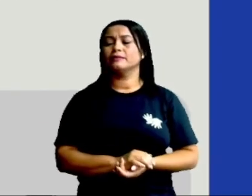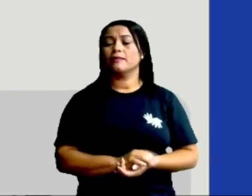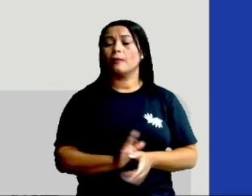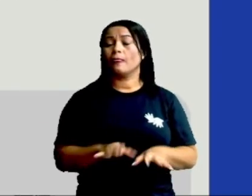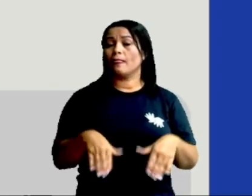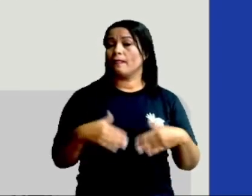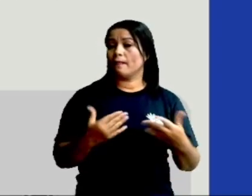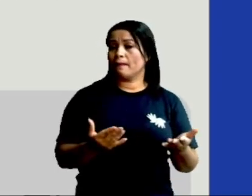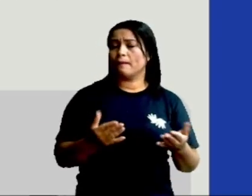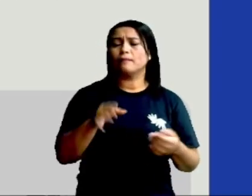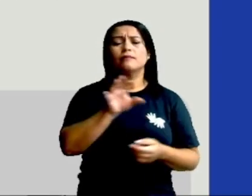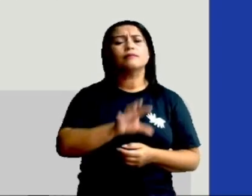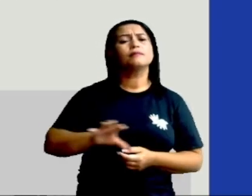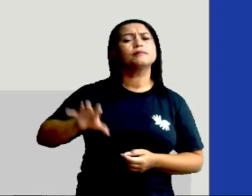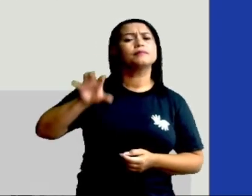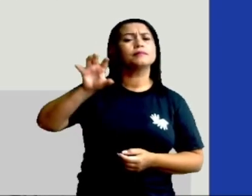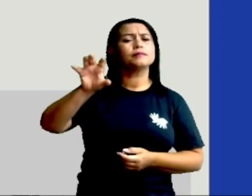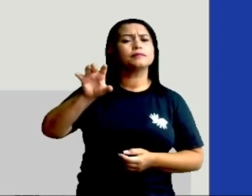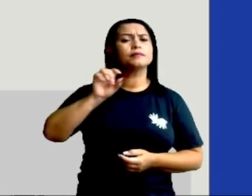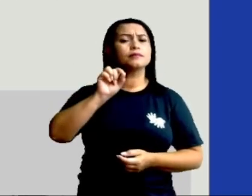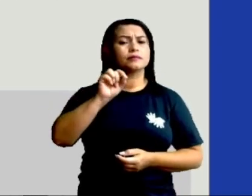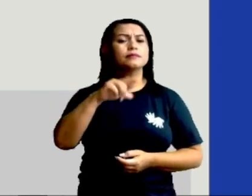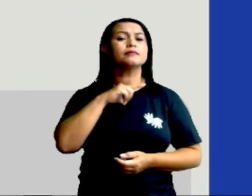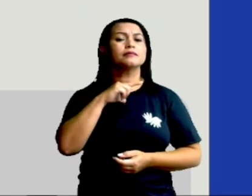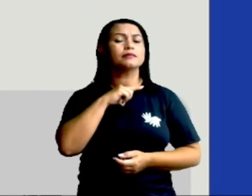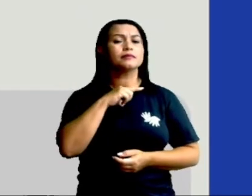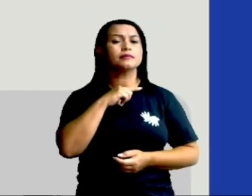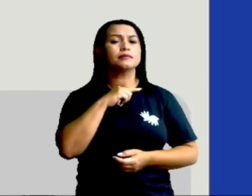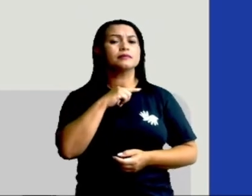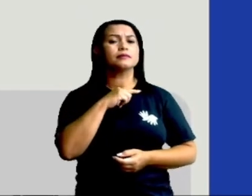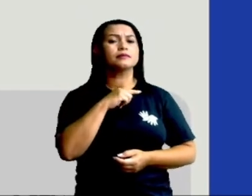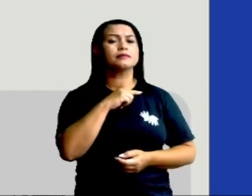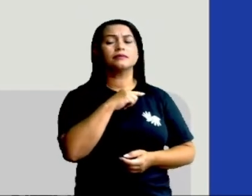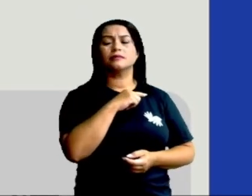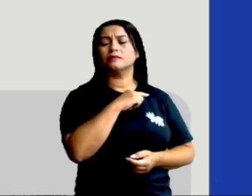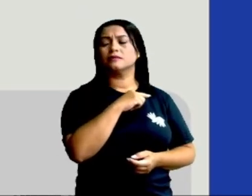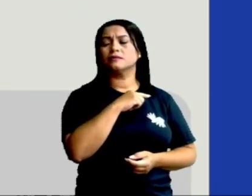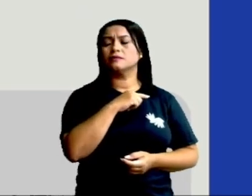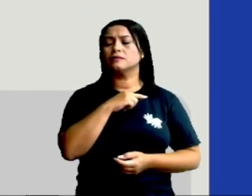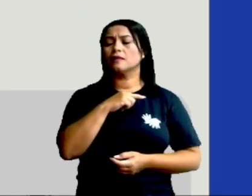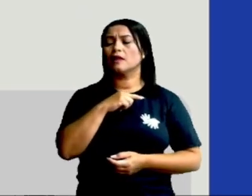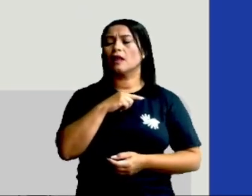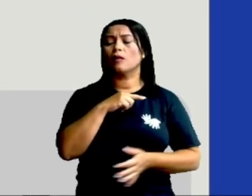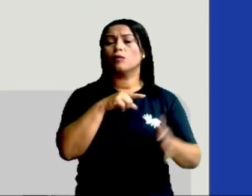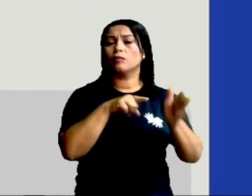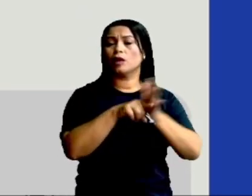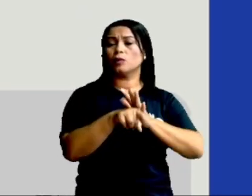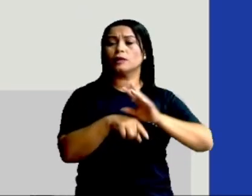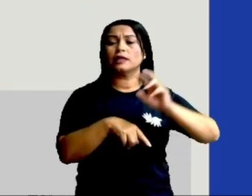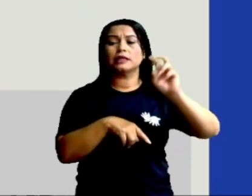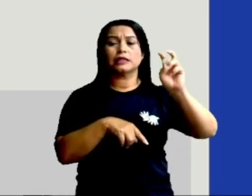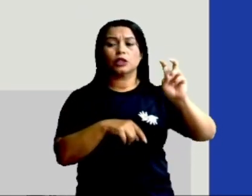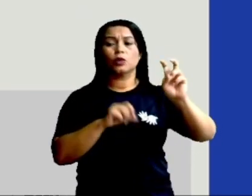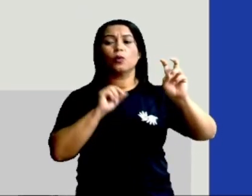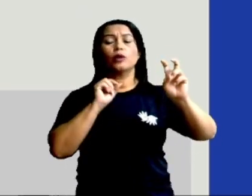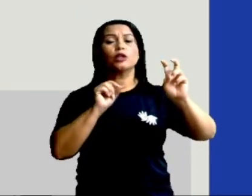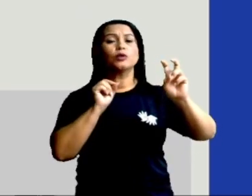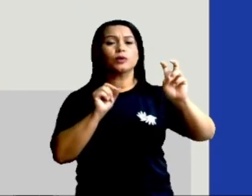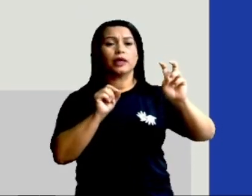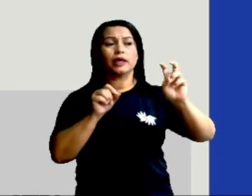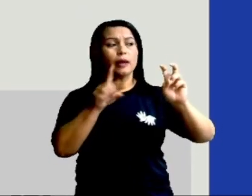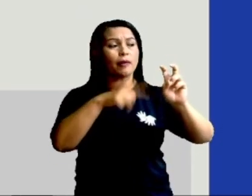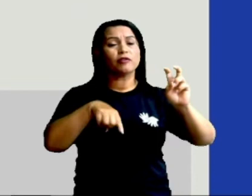bom então sobre essa região temos aqui é a questão 5 onde